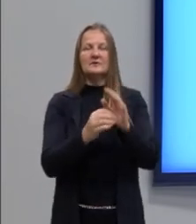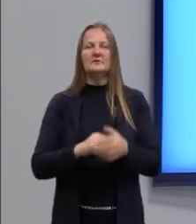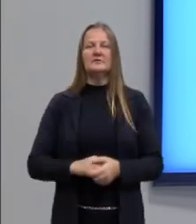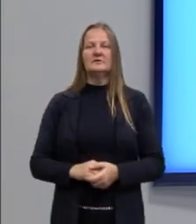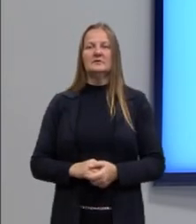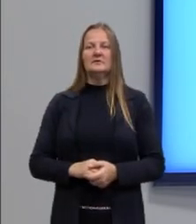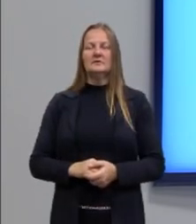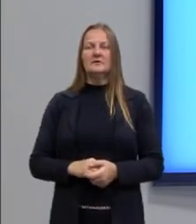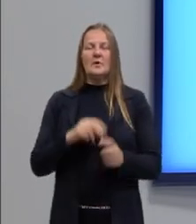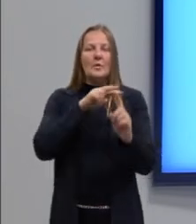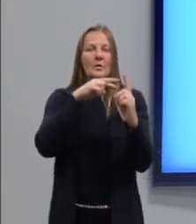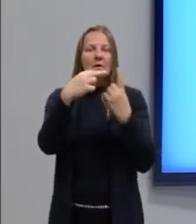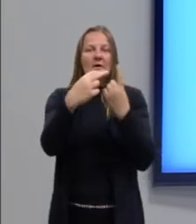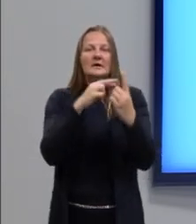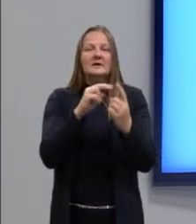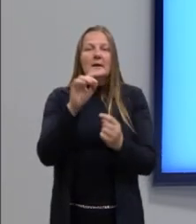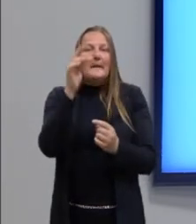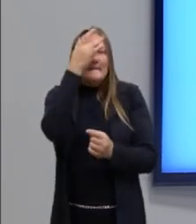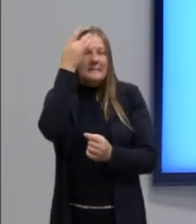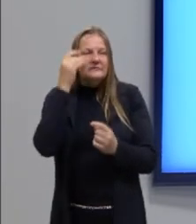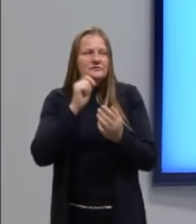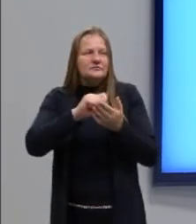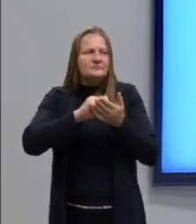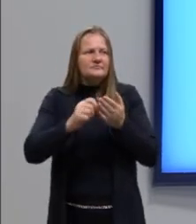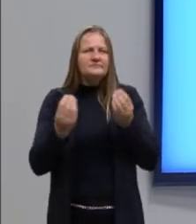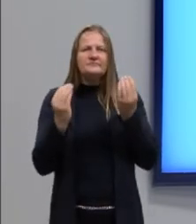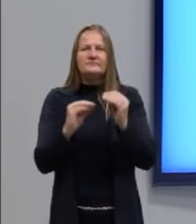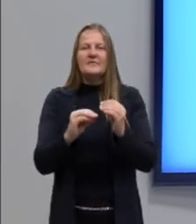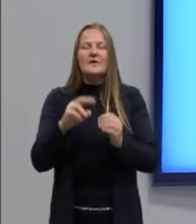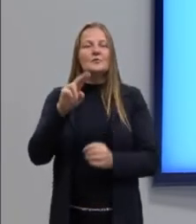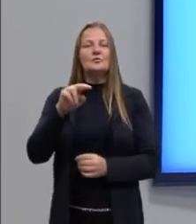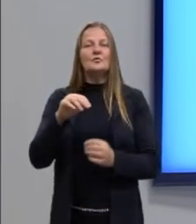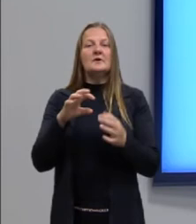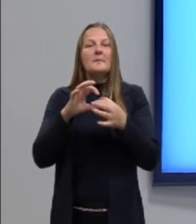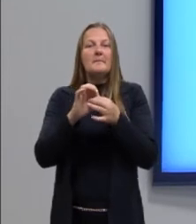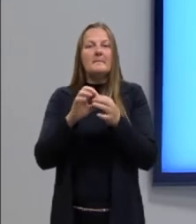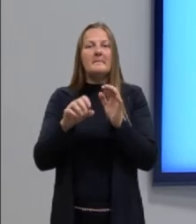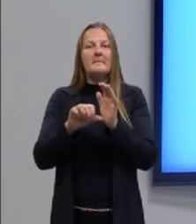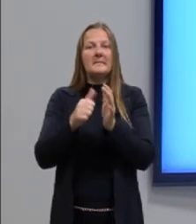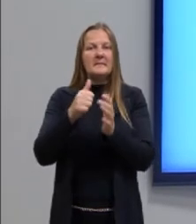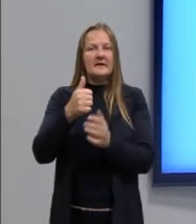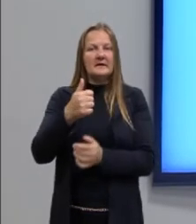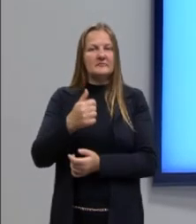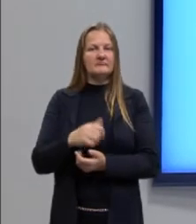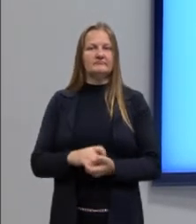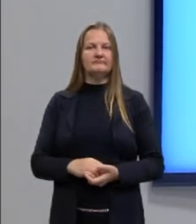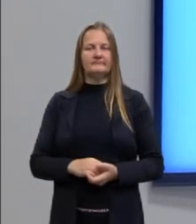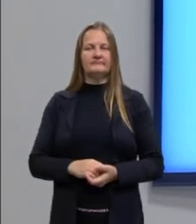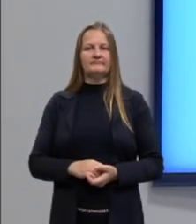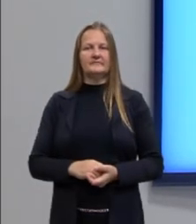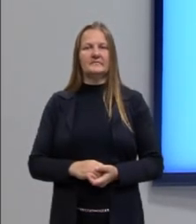argumentos dos pontos de vista de quem escreve que nunca vai estar em primeira pessoa isso é texto narrativo